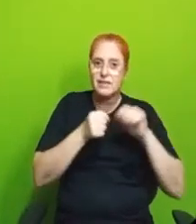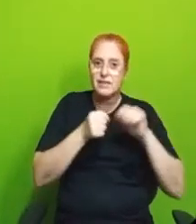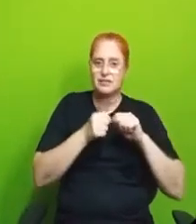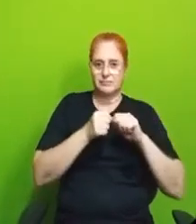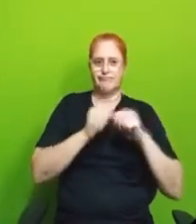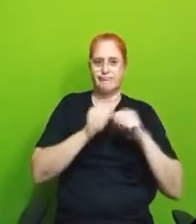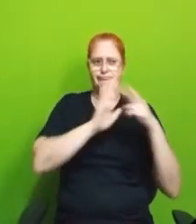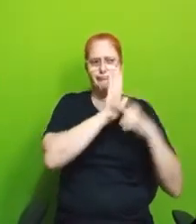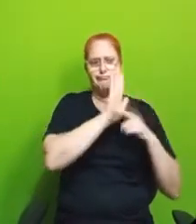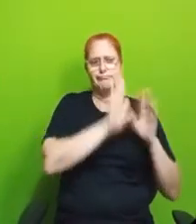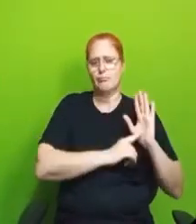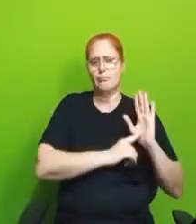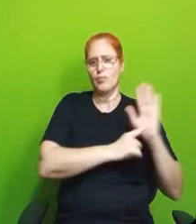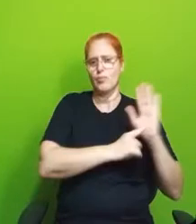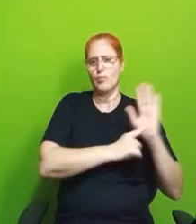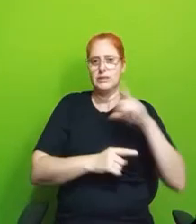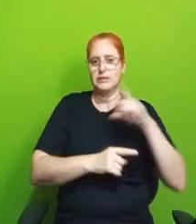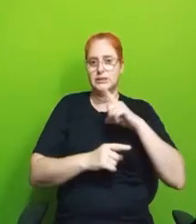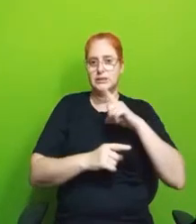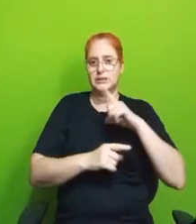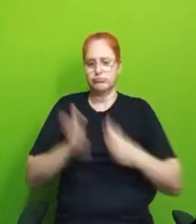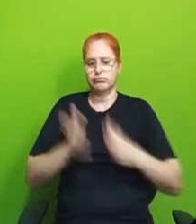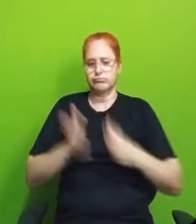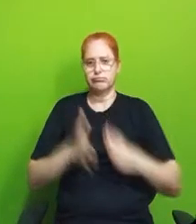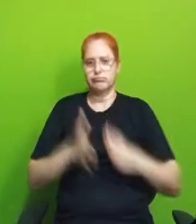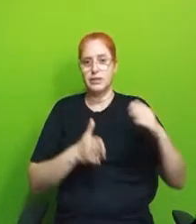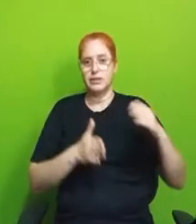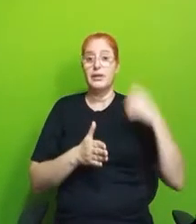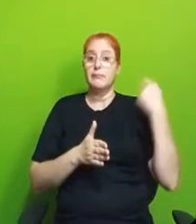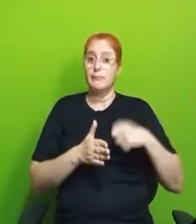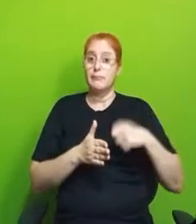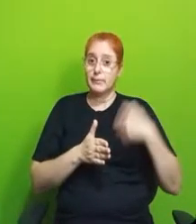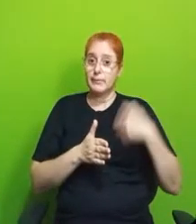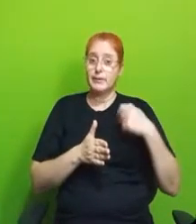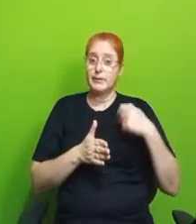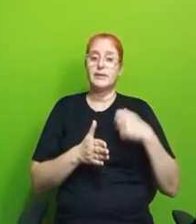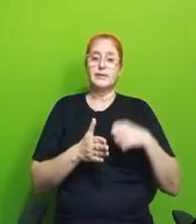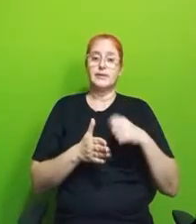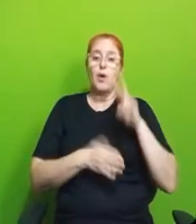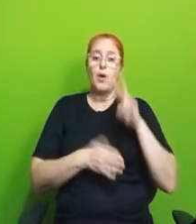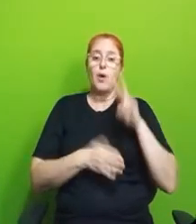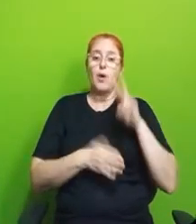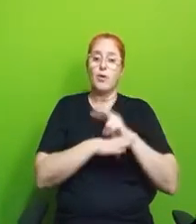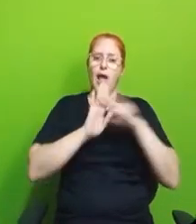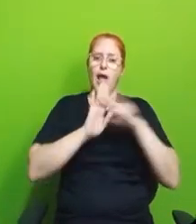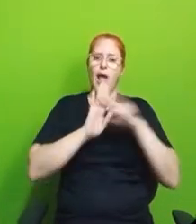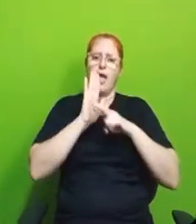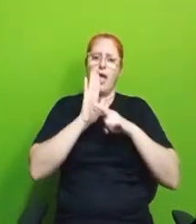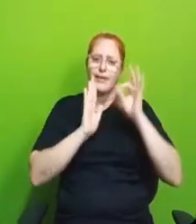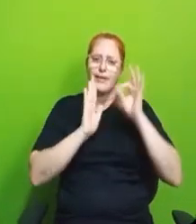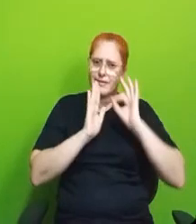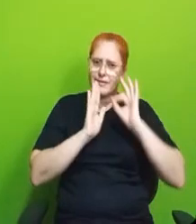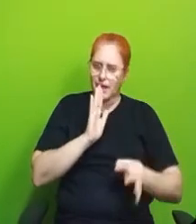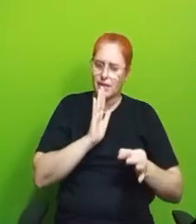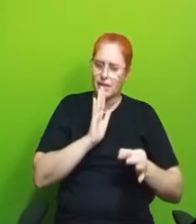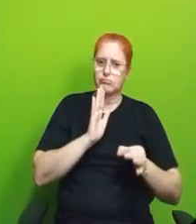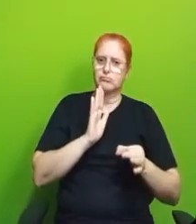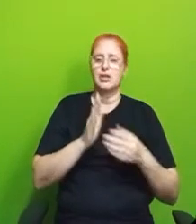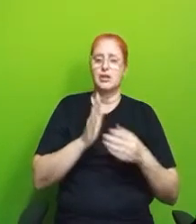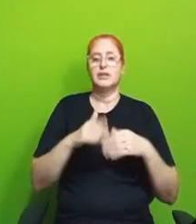de acompanhamento de que essas prescrições estão sendo ou não cumpridas. Então, essa também é uma modalidade de apropriação, né? Estabelecer uma série